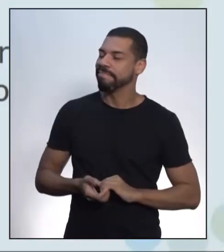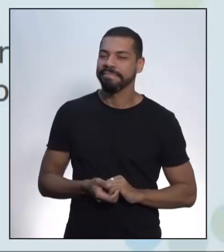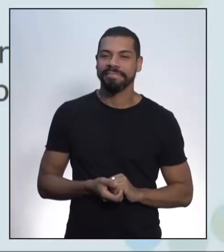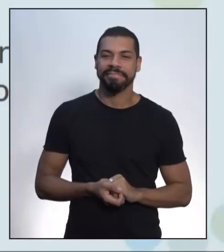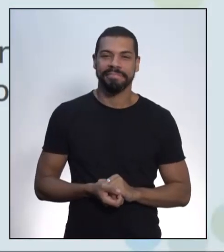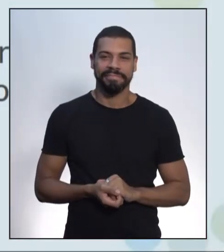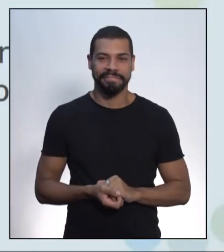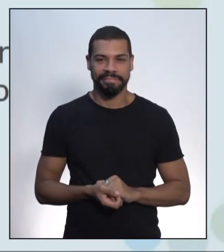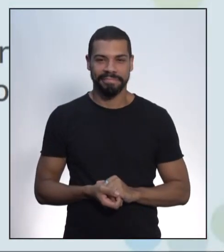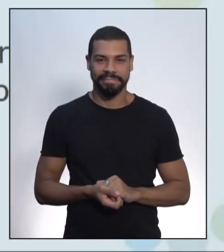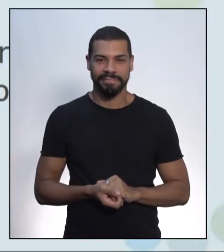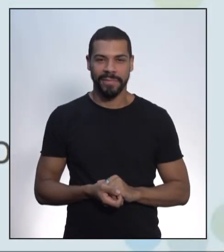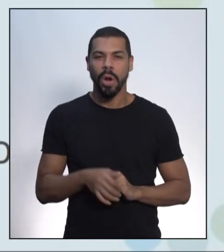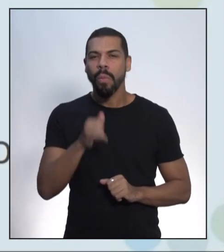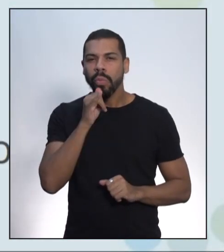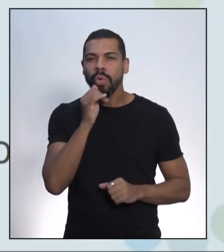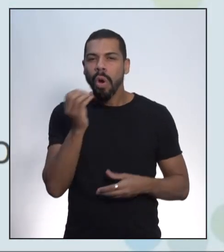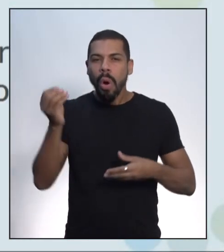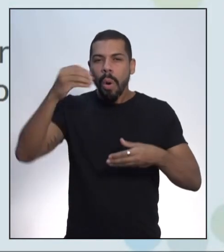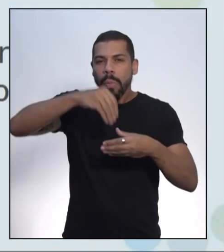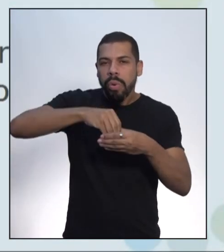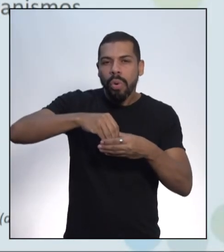Né? A adição do cloro...